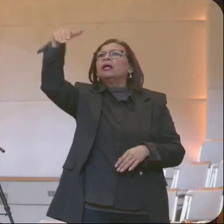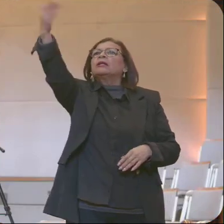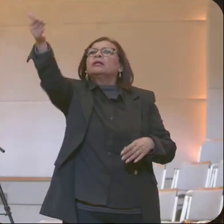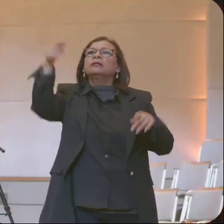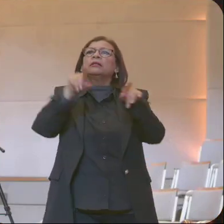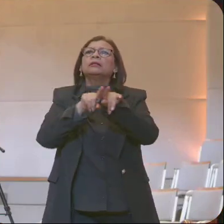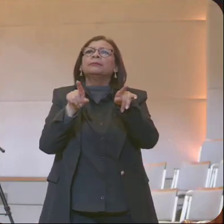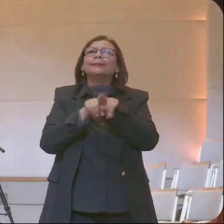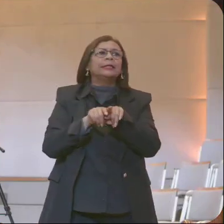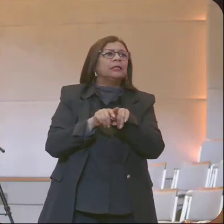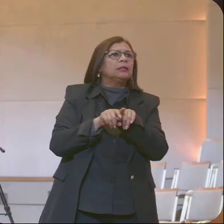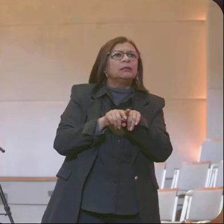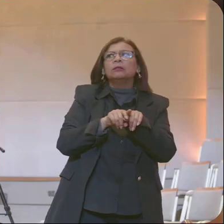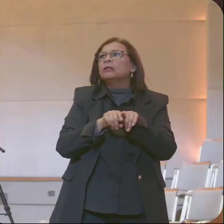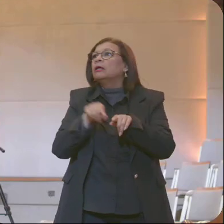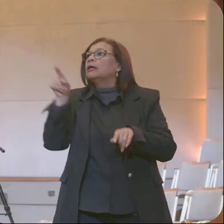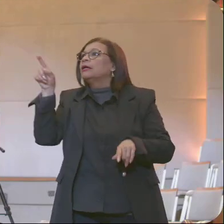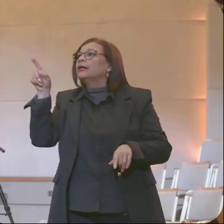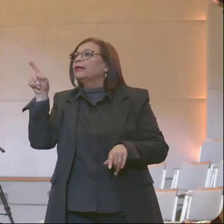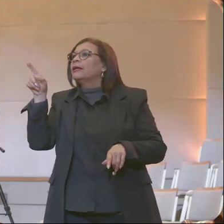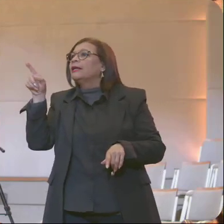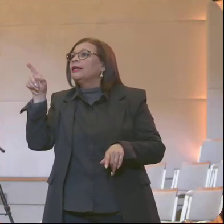também?